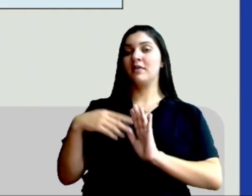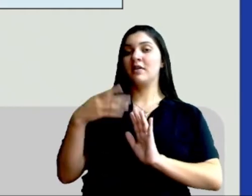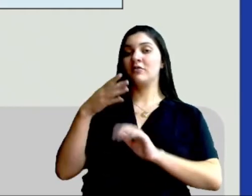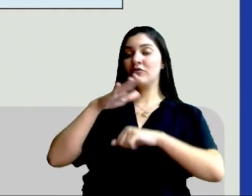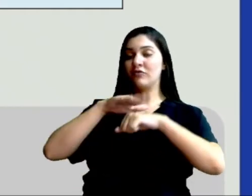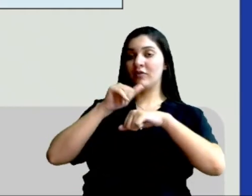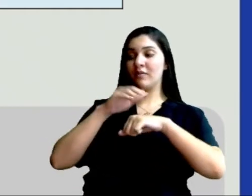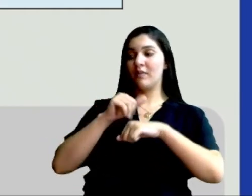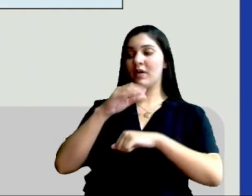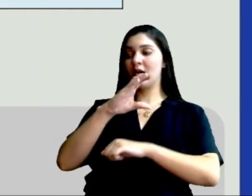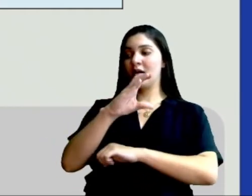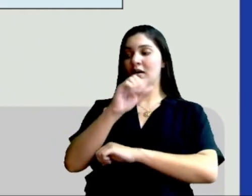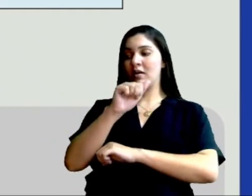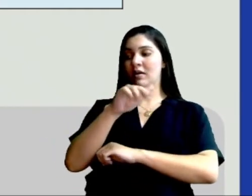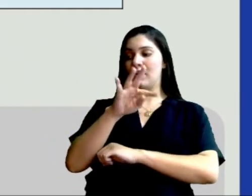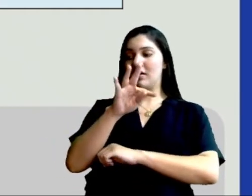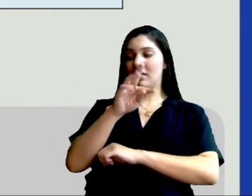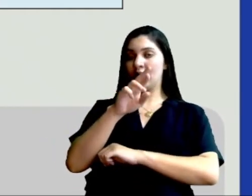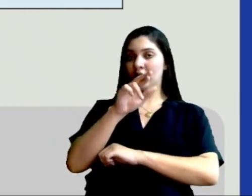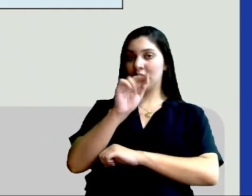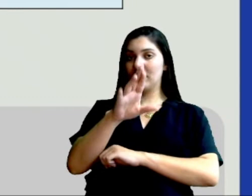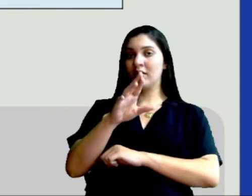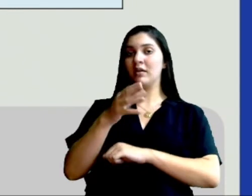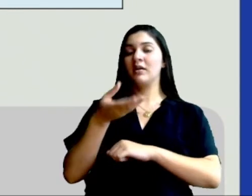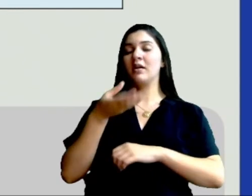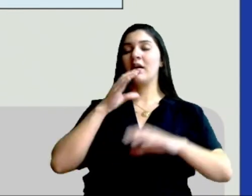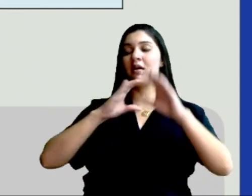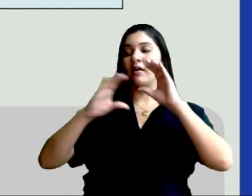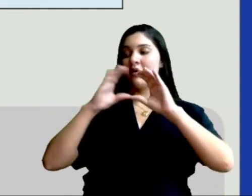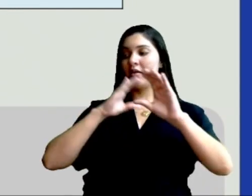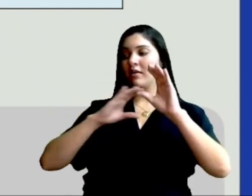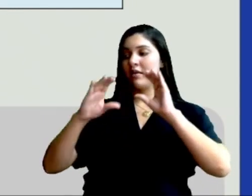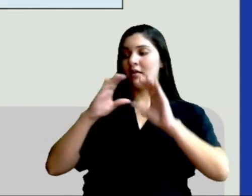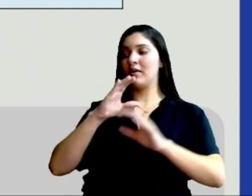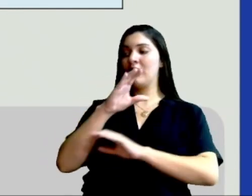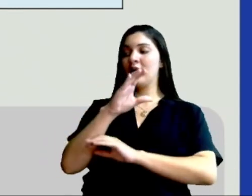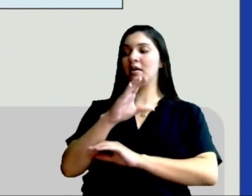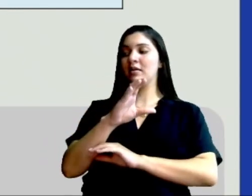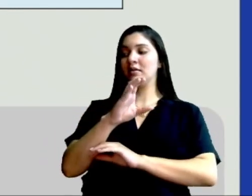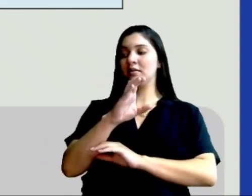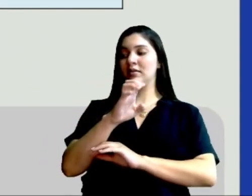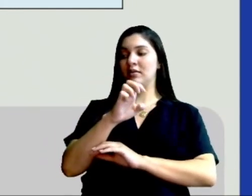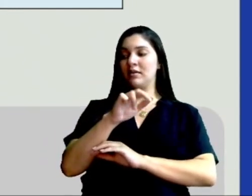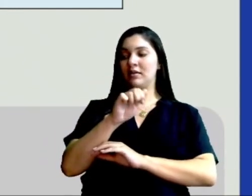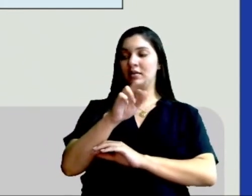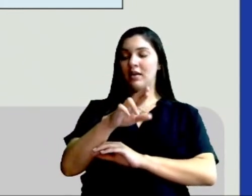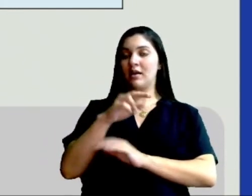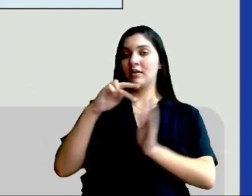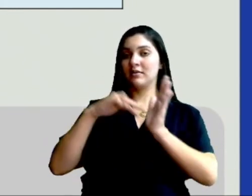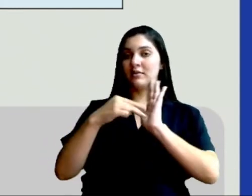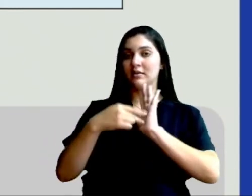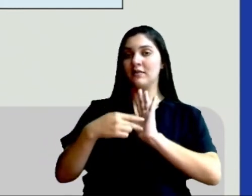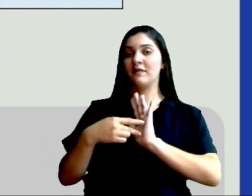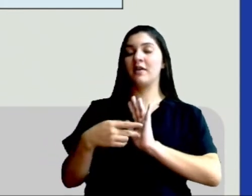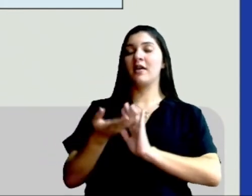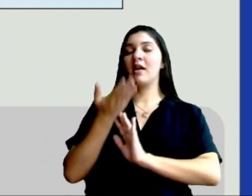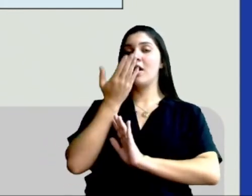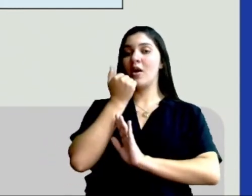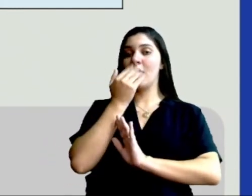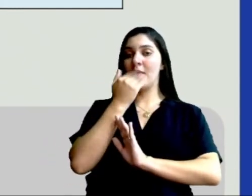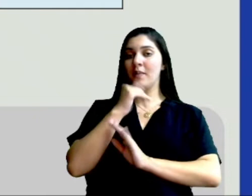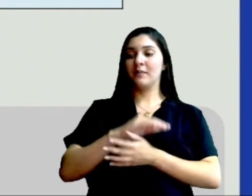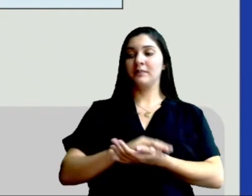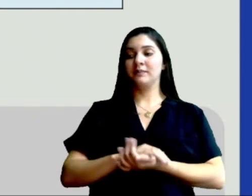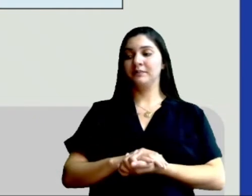cantar, e cenar, que significa cear, certo? De ceia, de comer. Aí a gente tem,